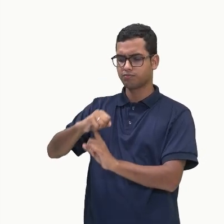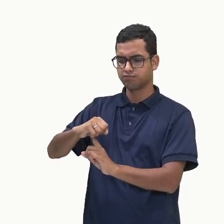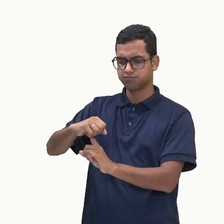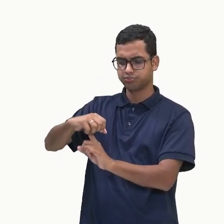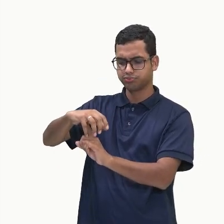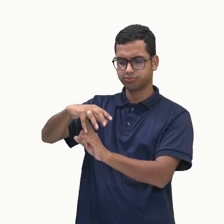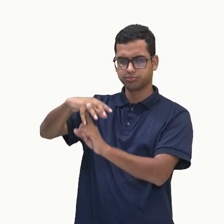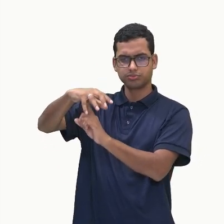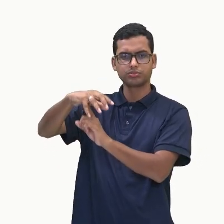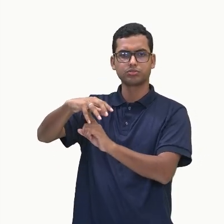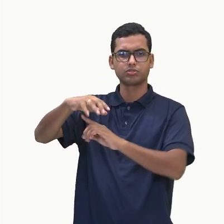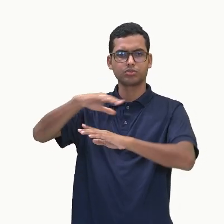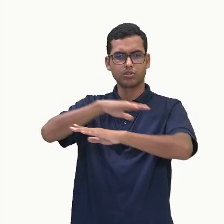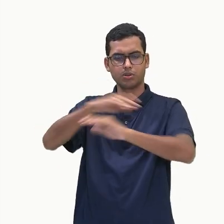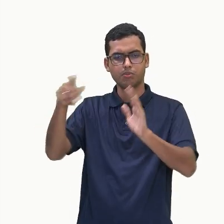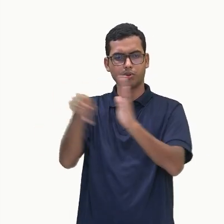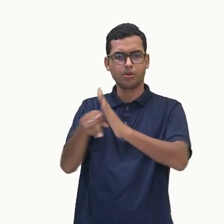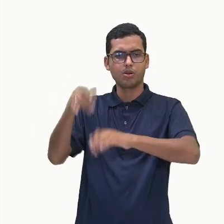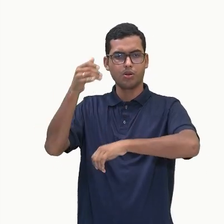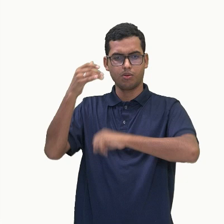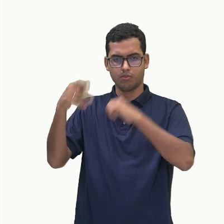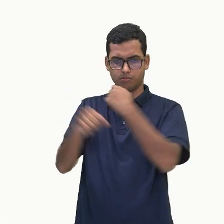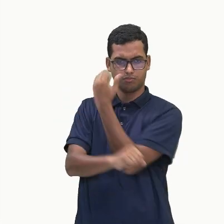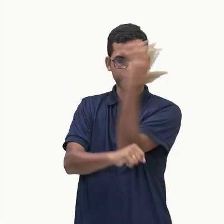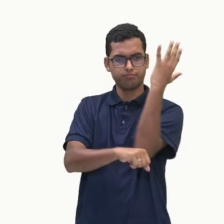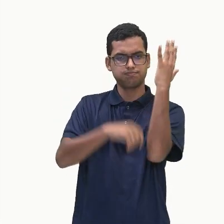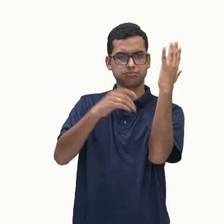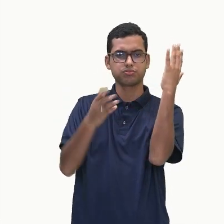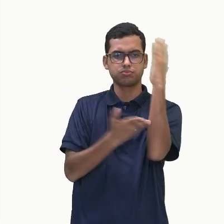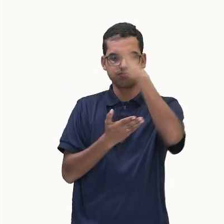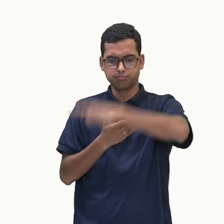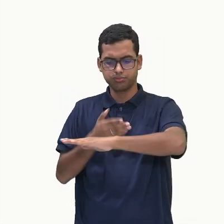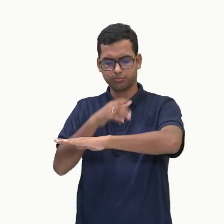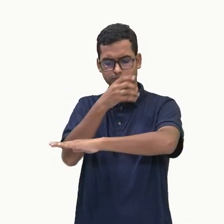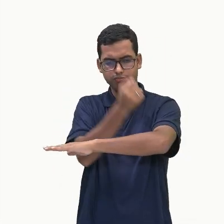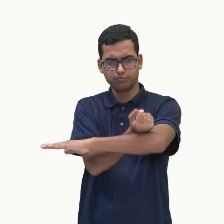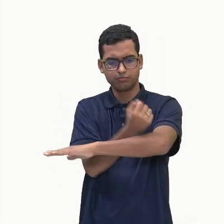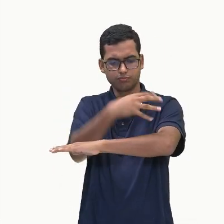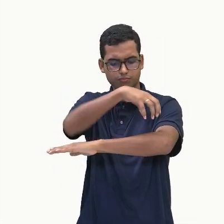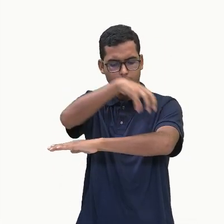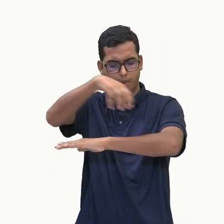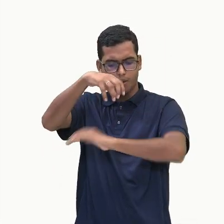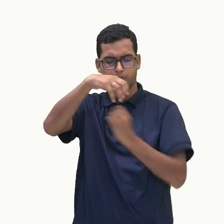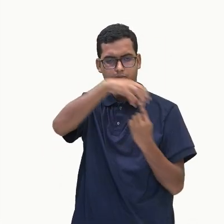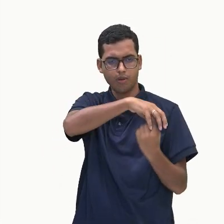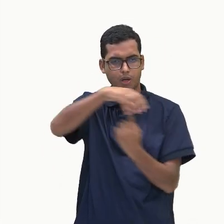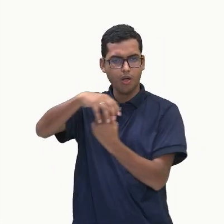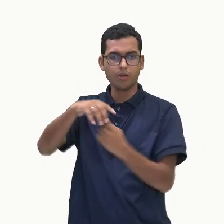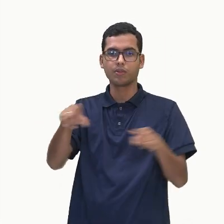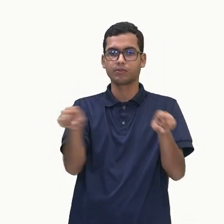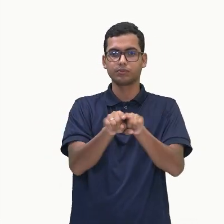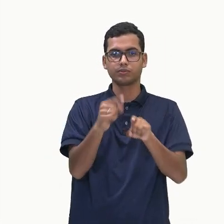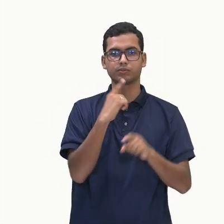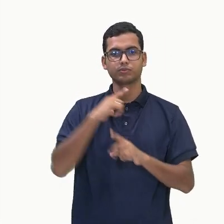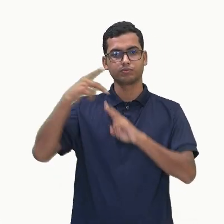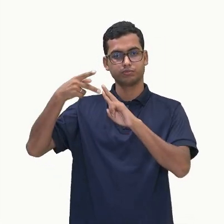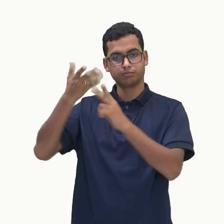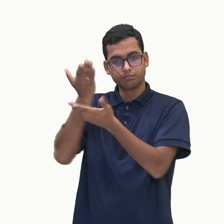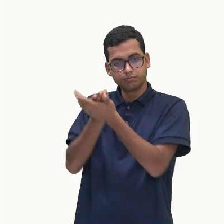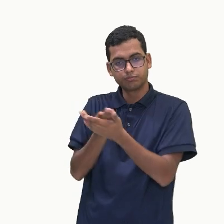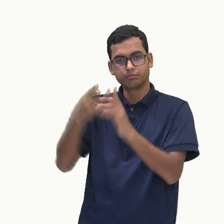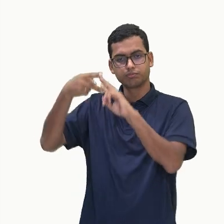cima da madeira em decomposição. Tem a área de genética, o estudo dos genes e